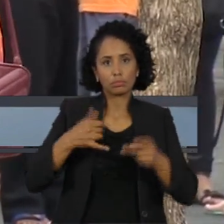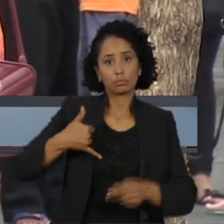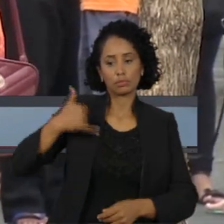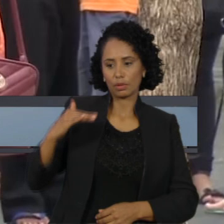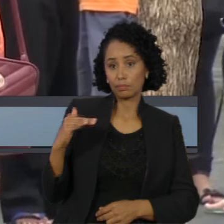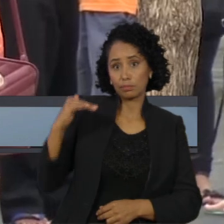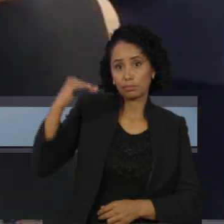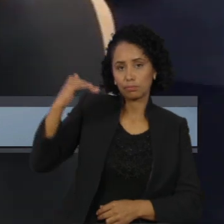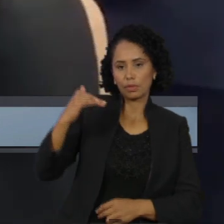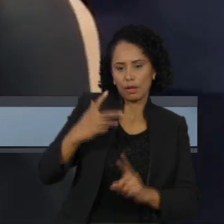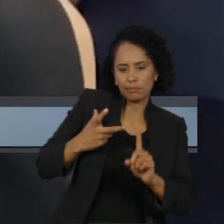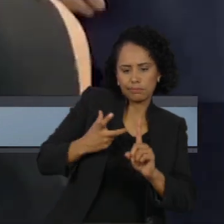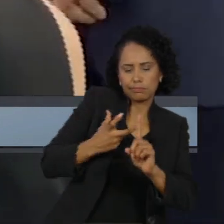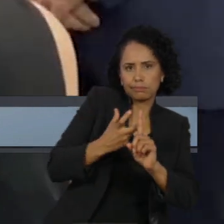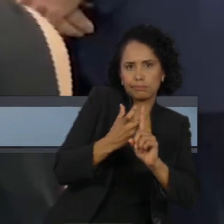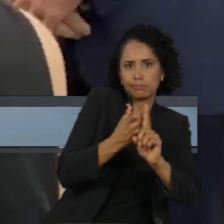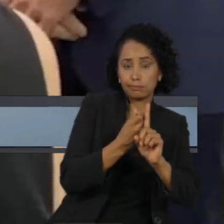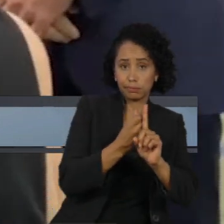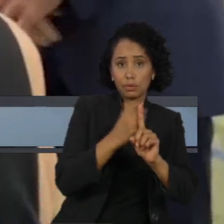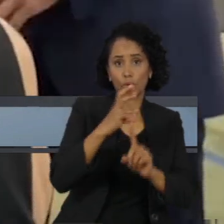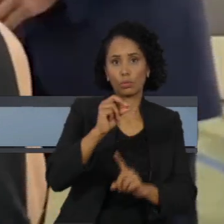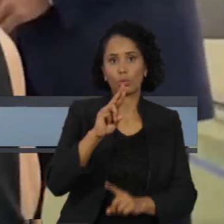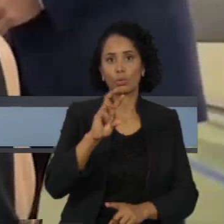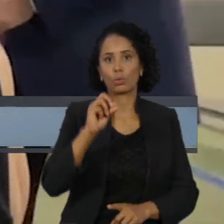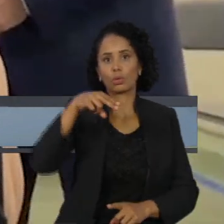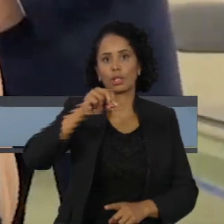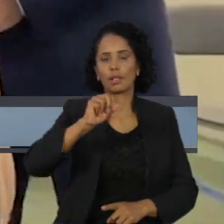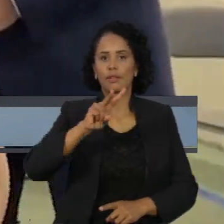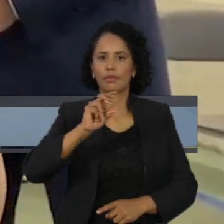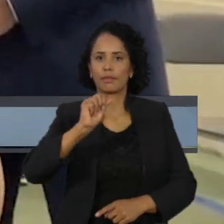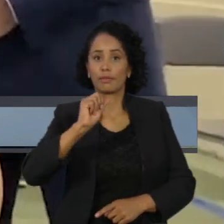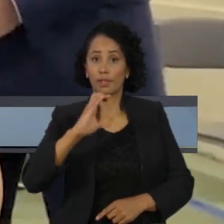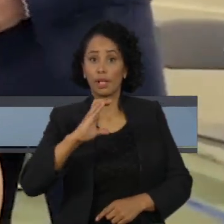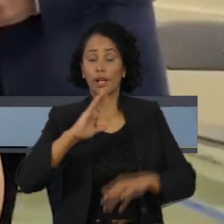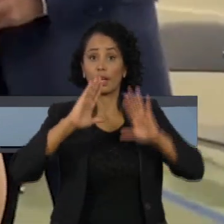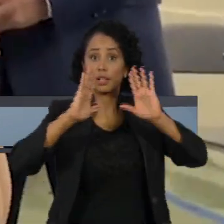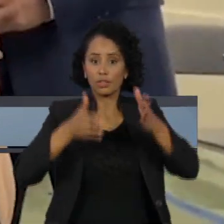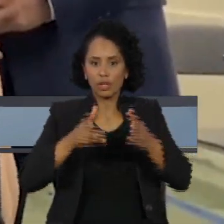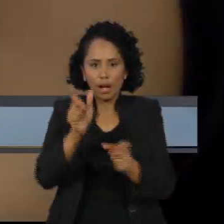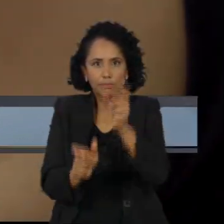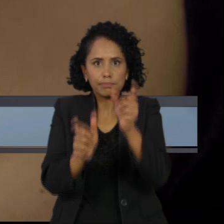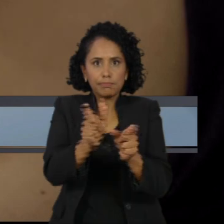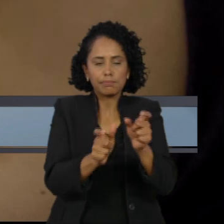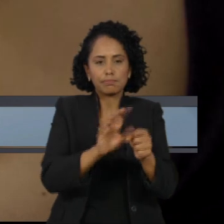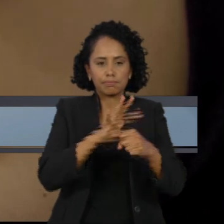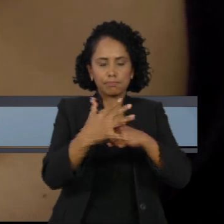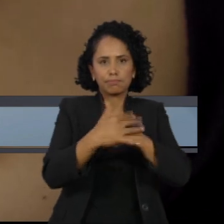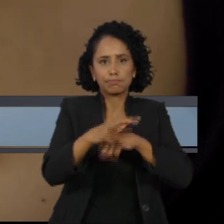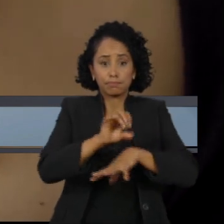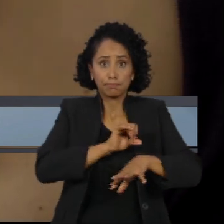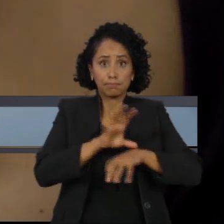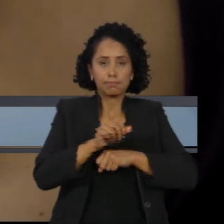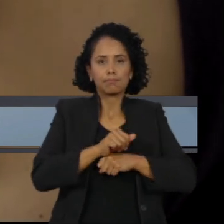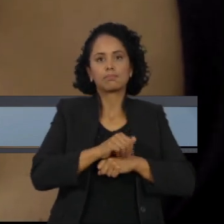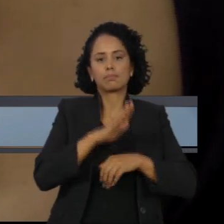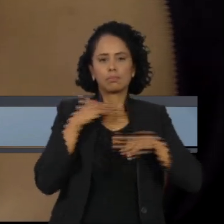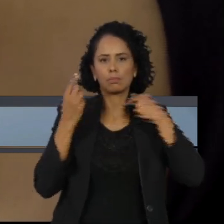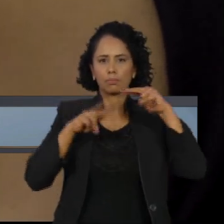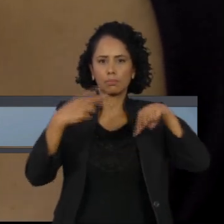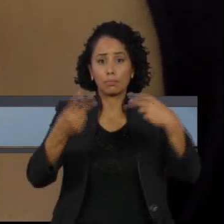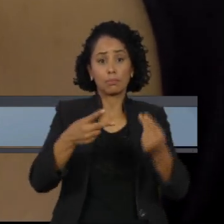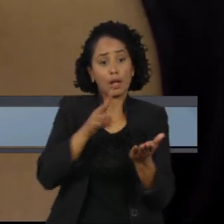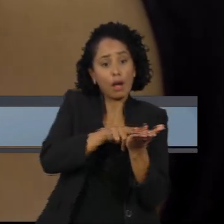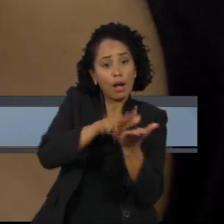com a Coronavac, houve uma queda significativa no número de casos, de internações e de óbitos.